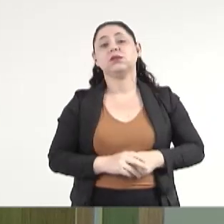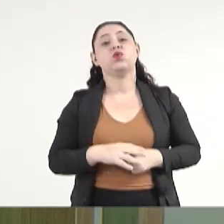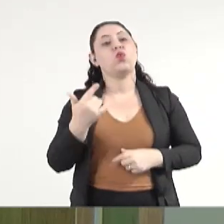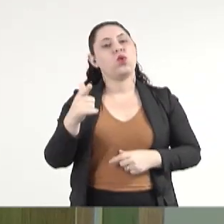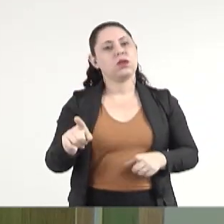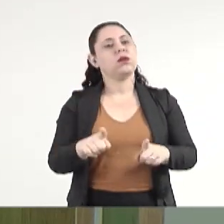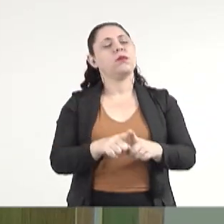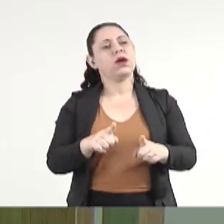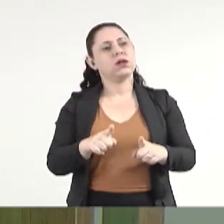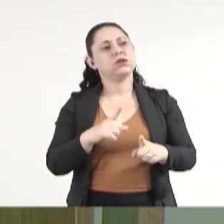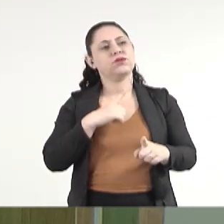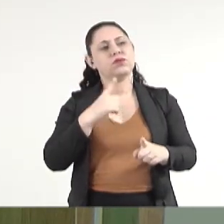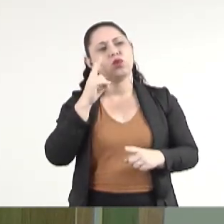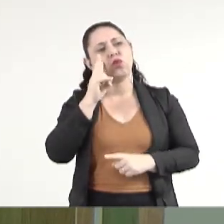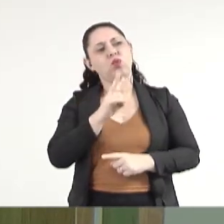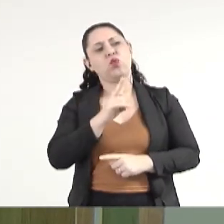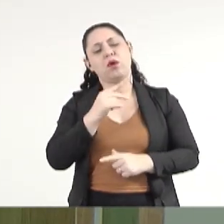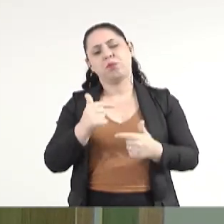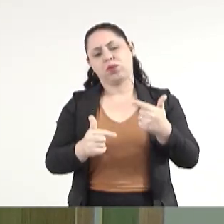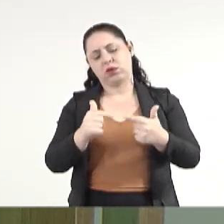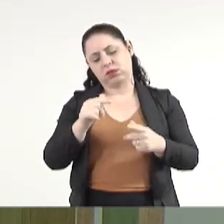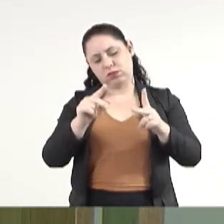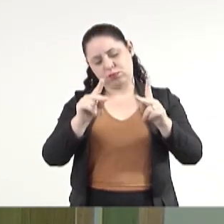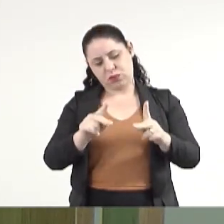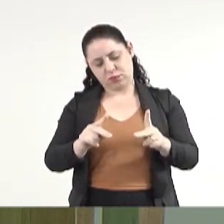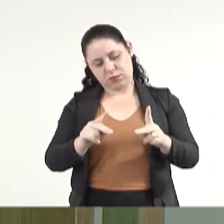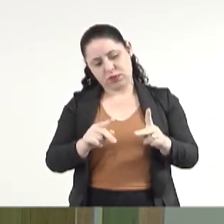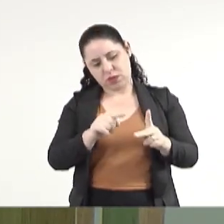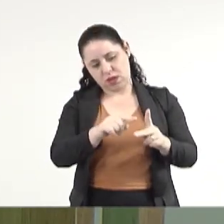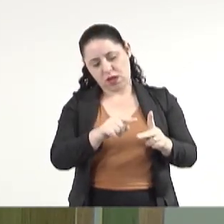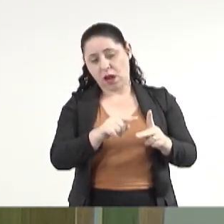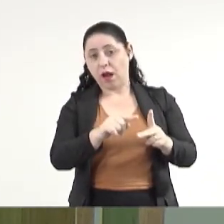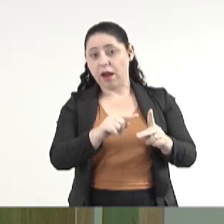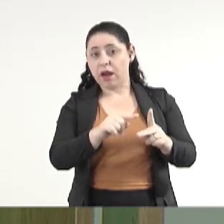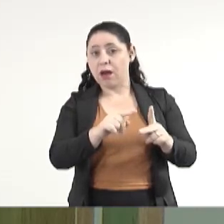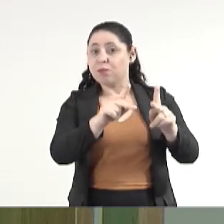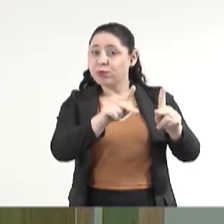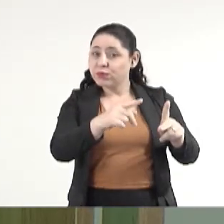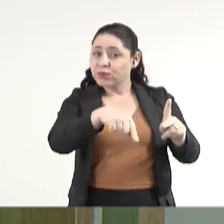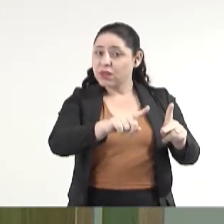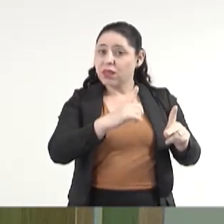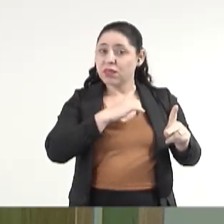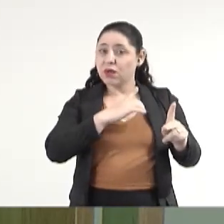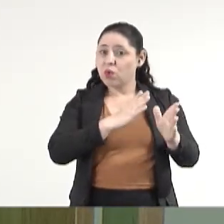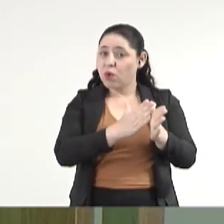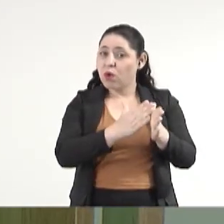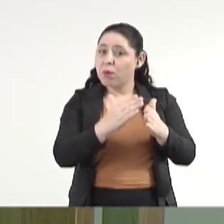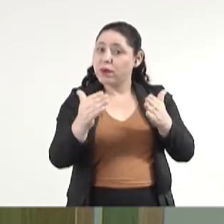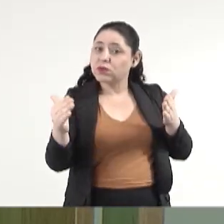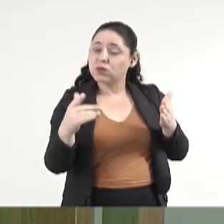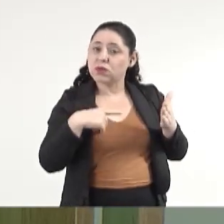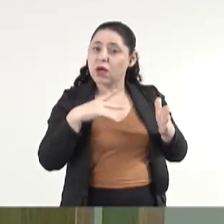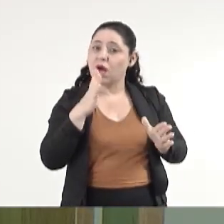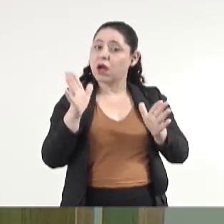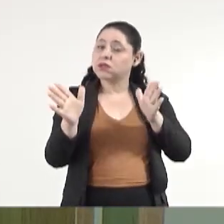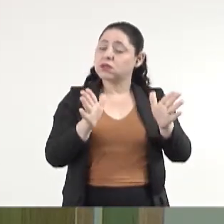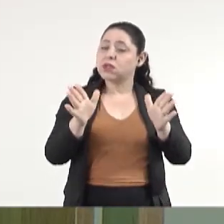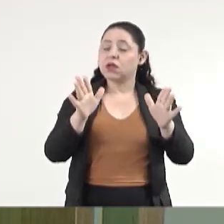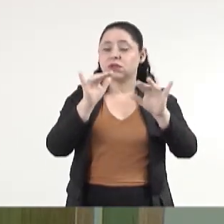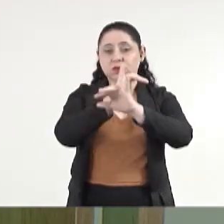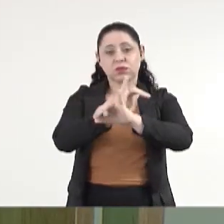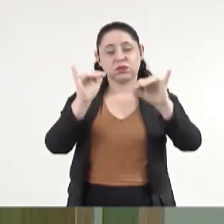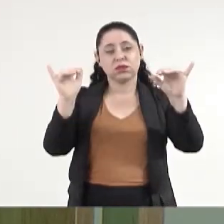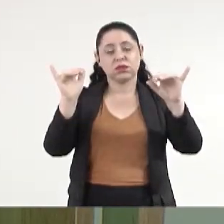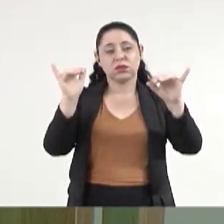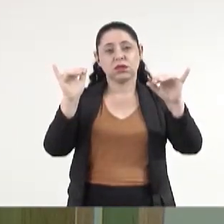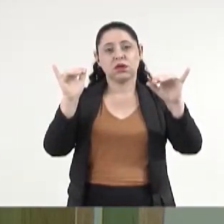também observou é que as políticas que a população passou a ter no último período, como acesso à